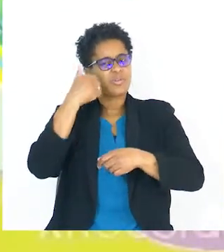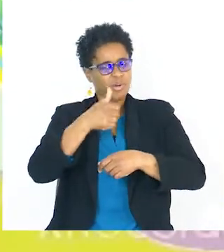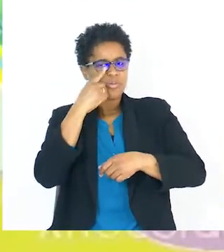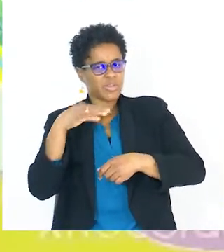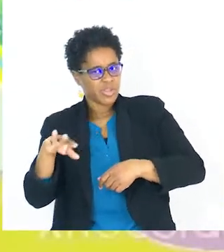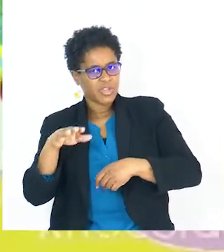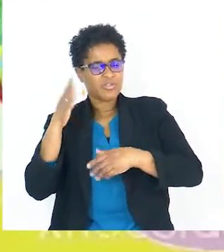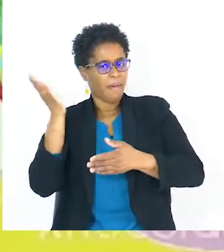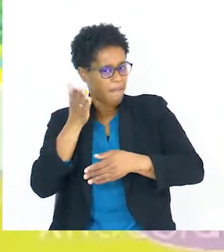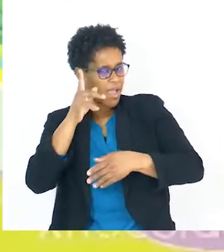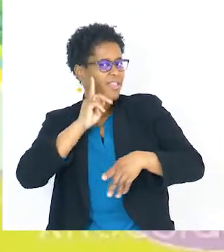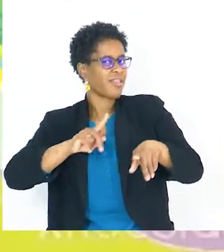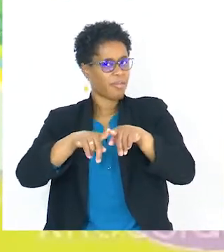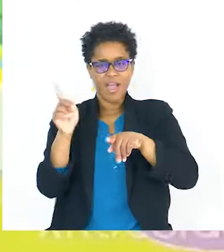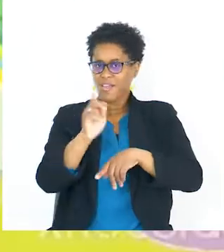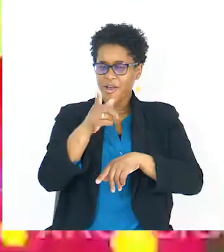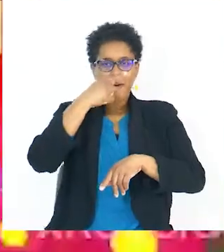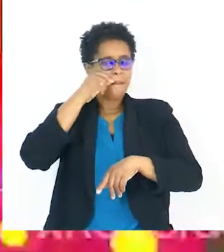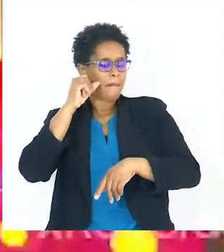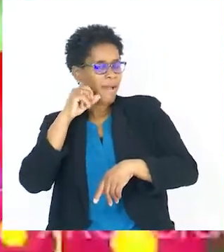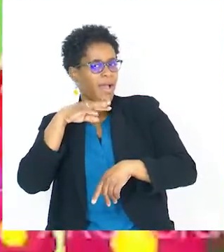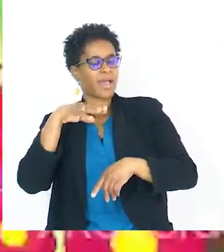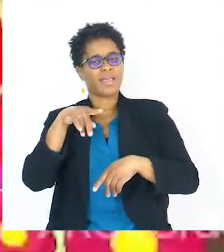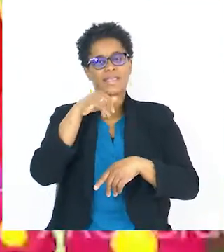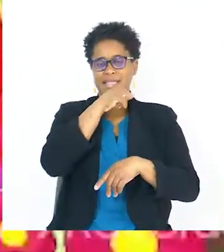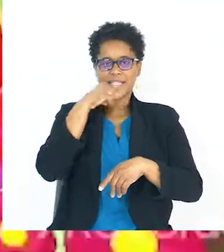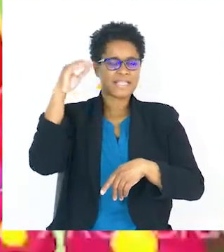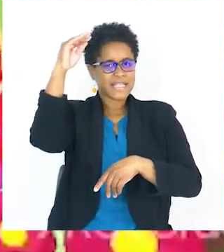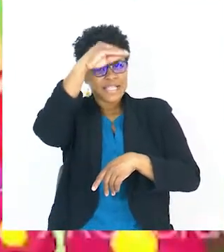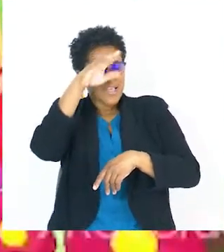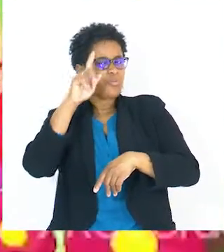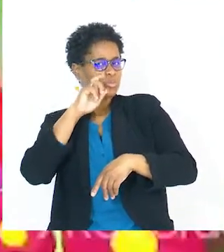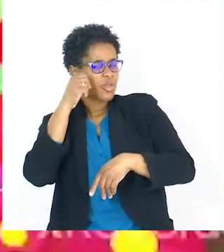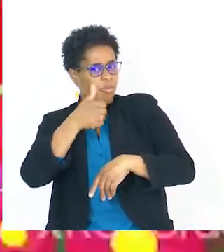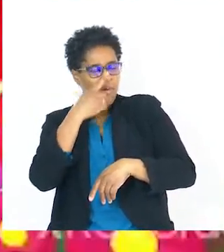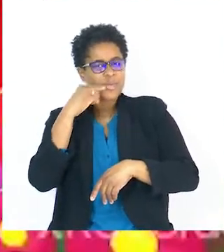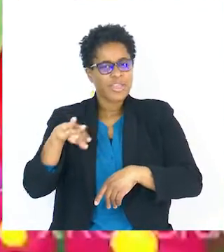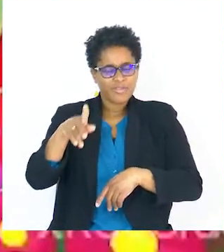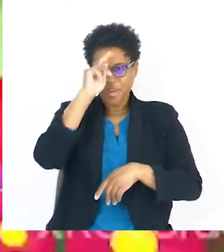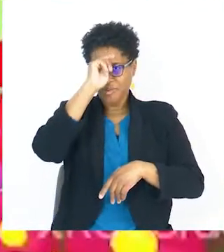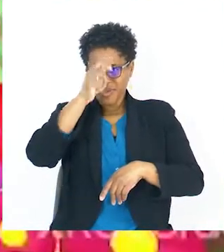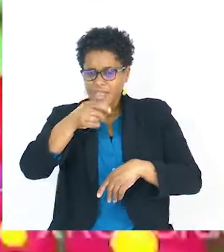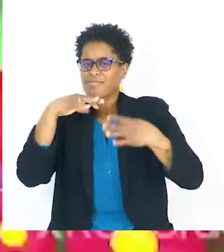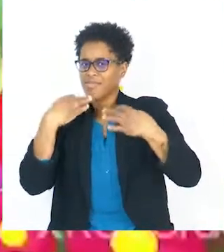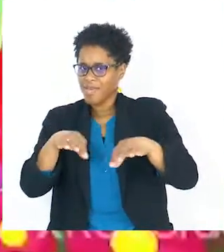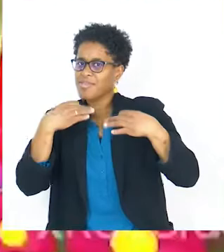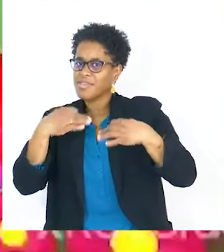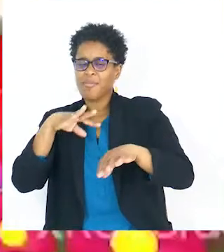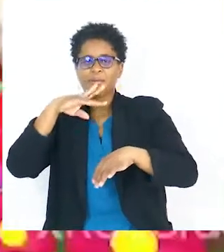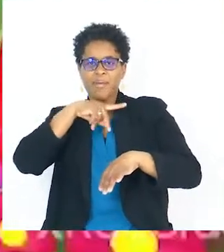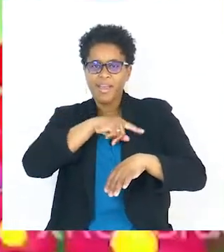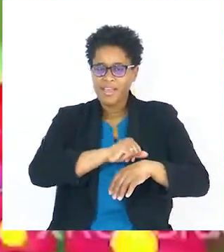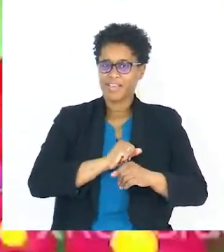não bate na irmãzinha. Papai do céu protege o bom menino que obedece sempre, sempre